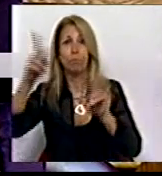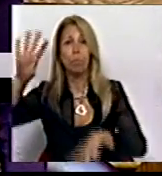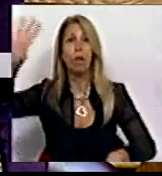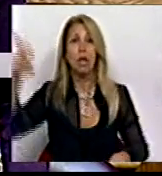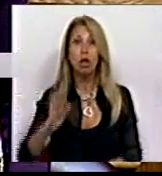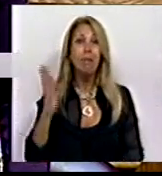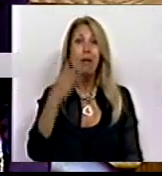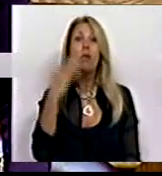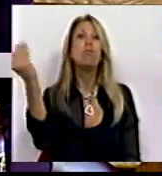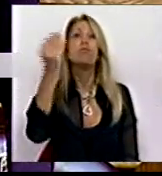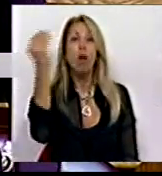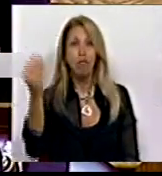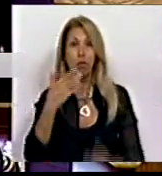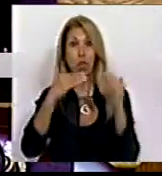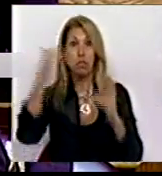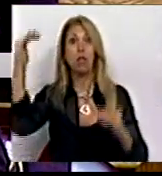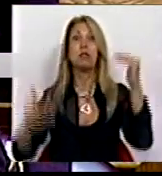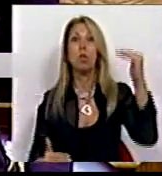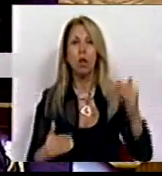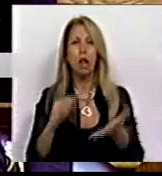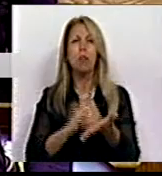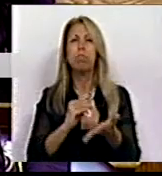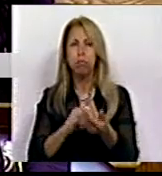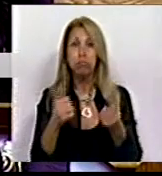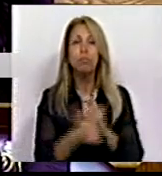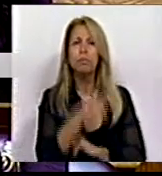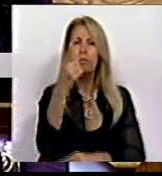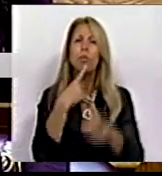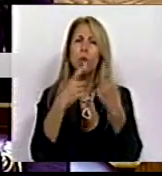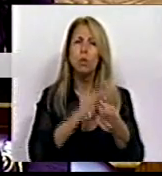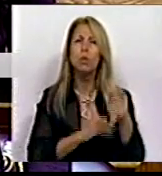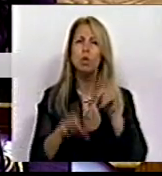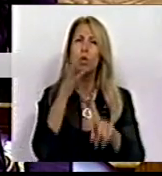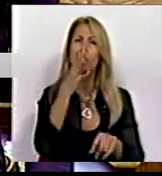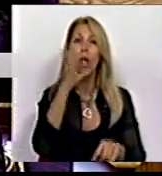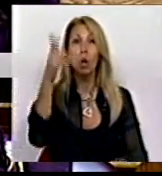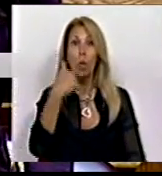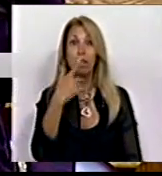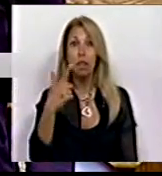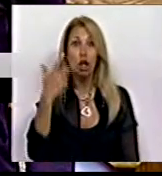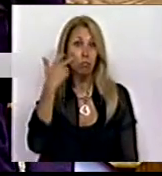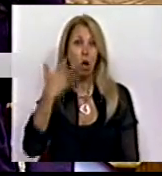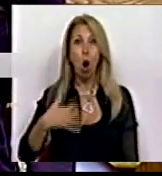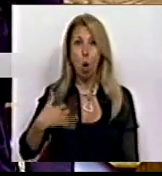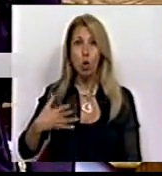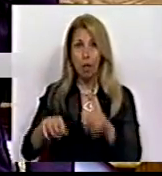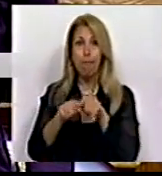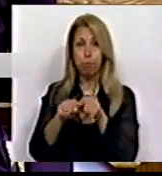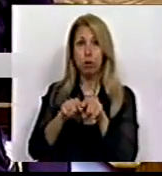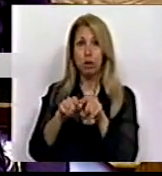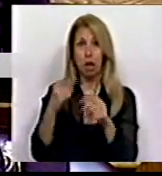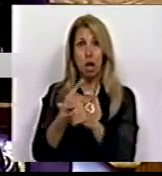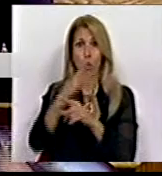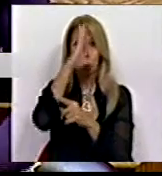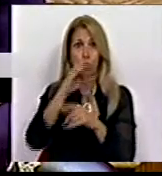jovens, desigualdades e empobrecimento. Eu até lhe pergunto, Sr. Deputado, quando disse que tinha orgulho na política e naquilo que tinha sido feito